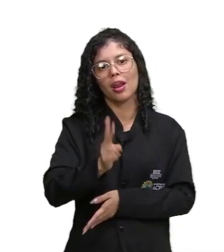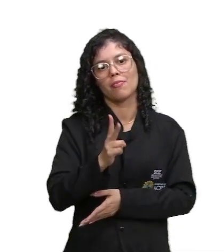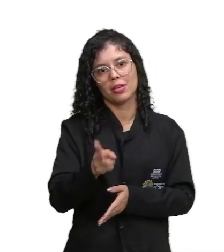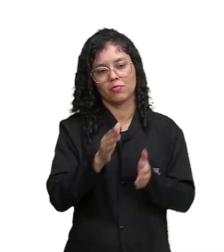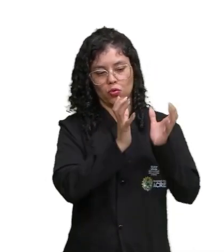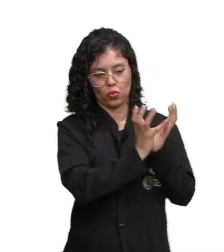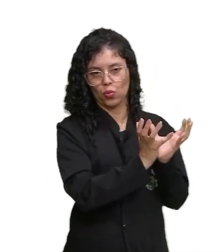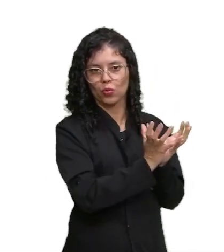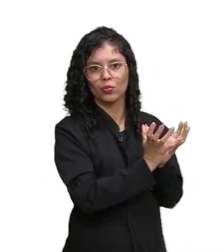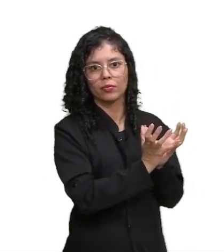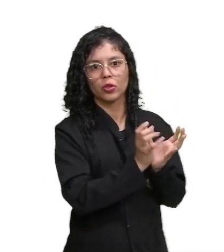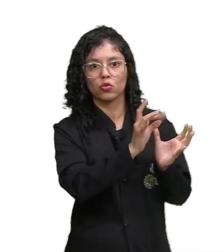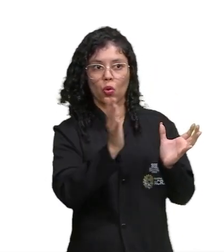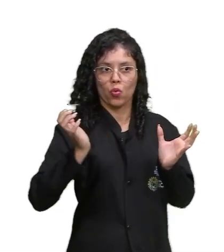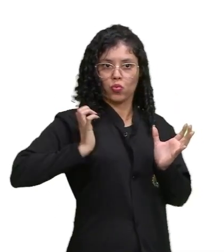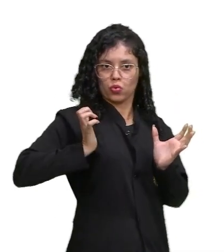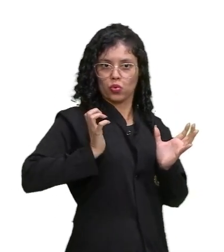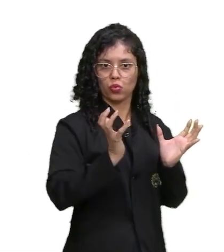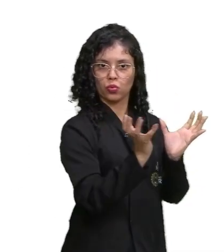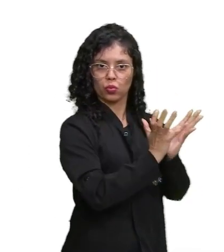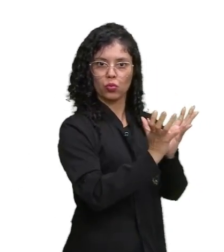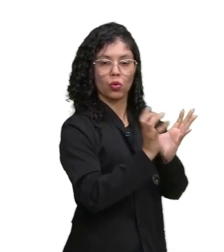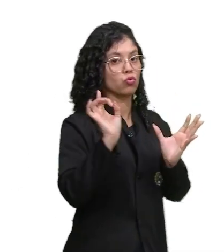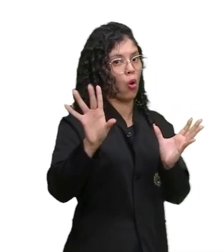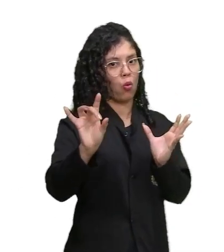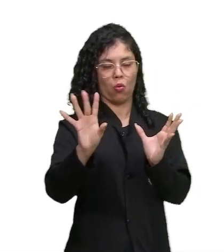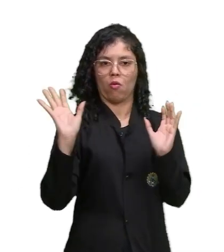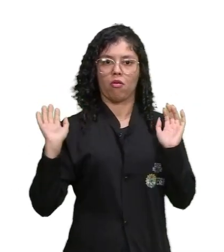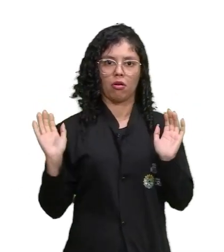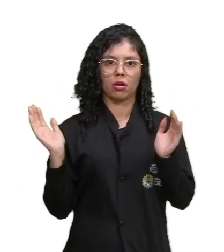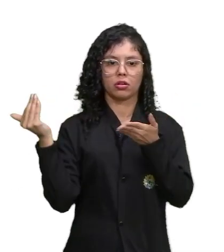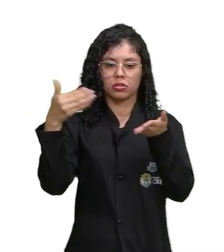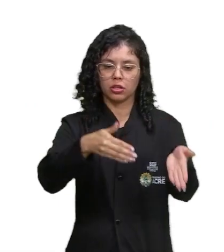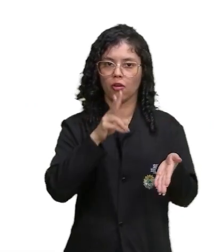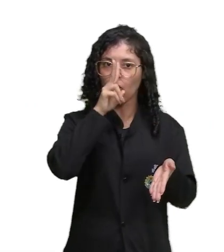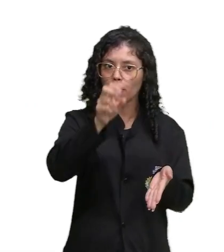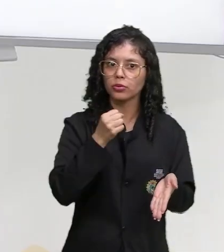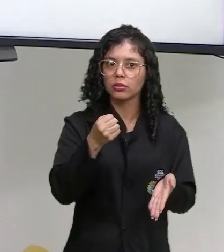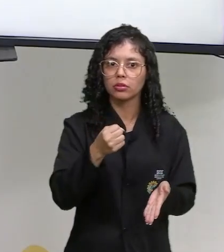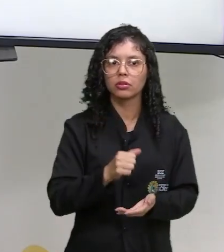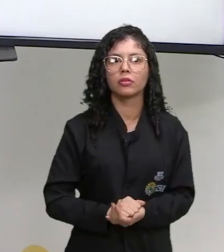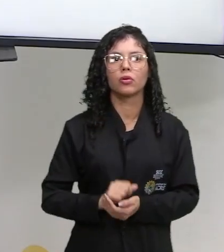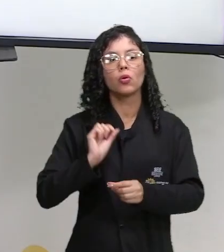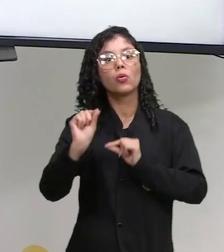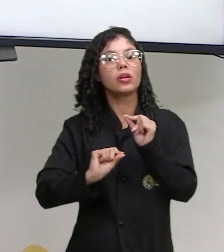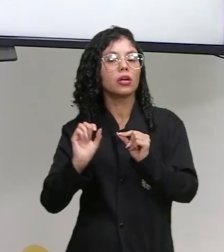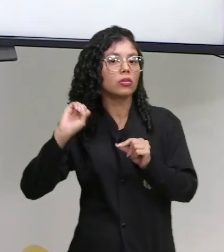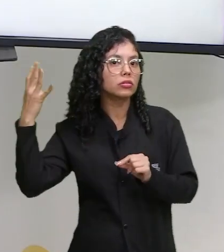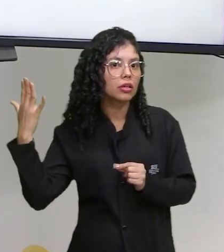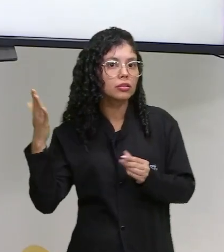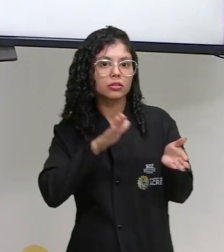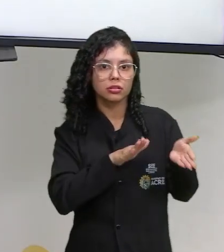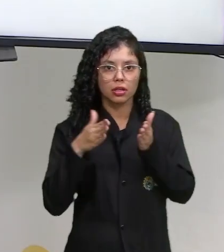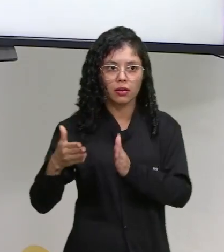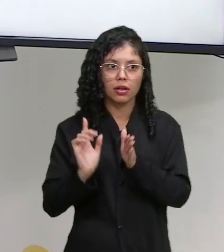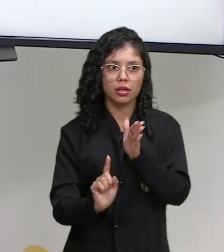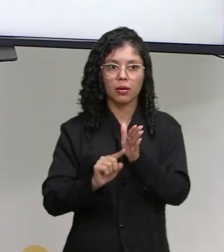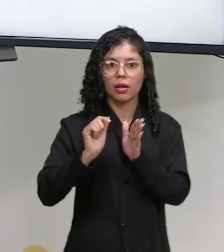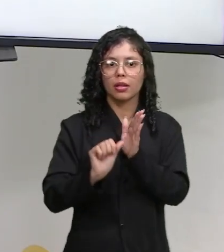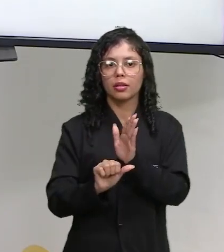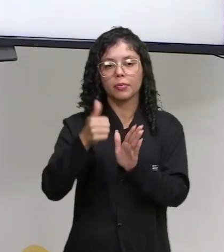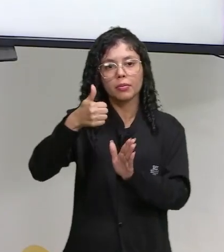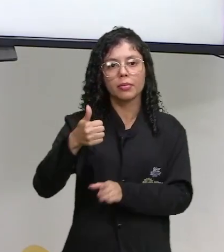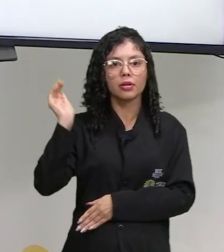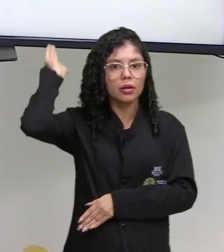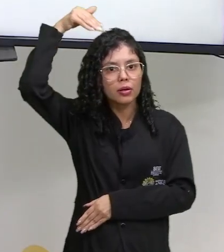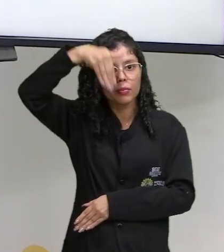classe. Ou seja, só os ricos votavam? Então somente os ricos chegavam ao poder. E o que acontece aqui, nessa fase da Primeira República,